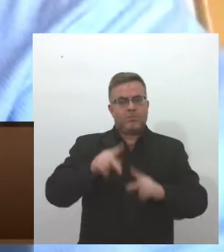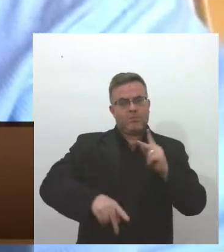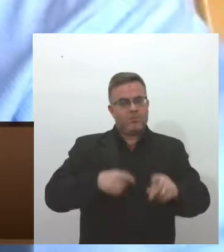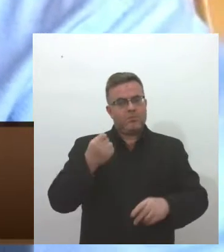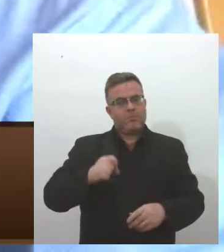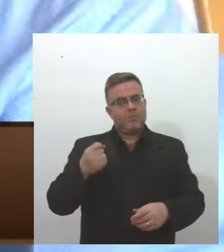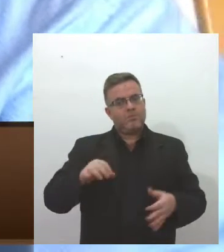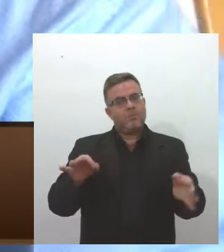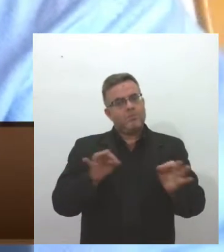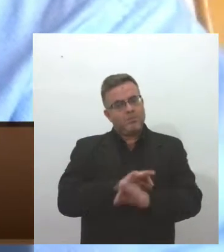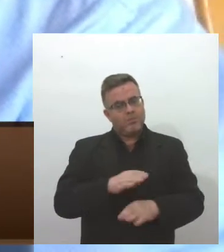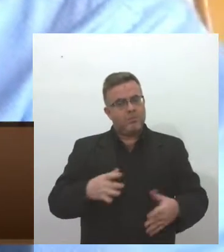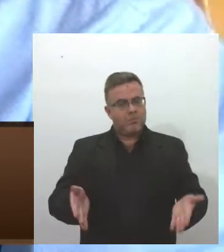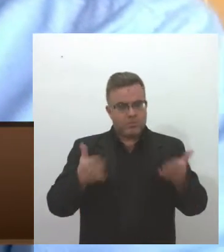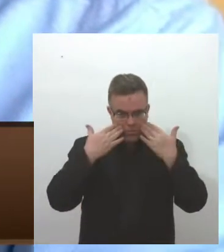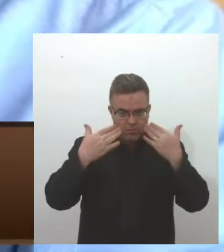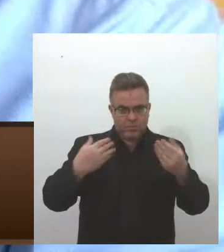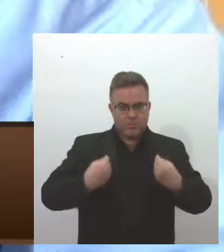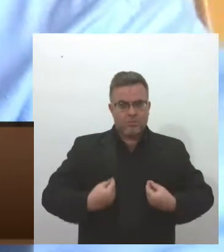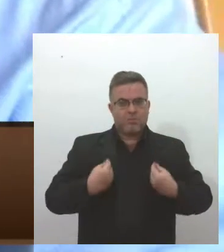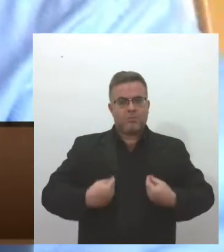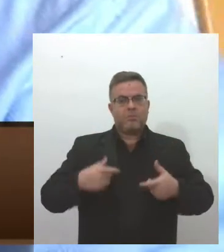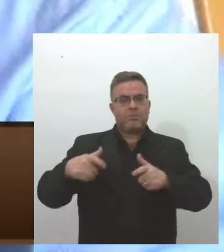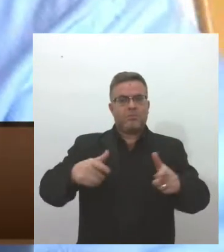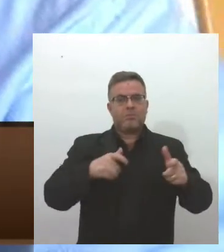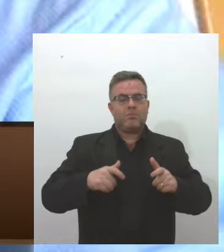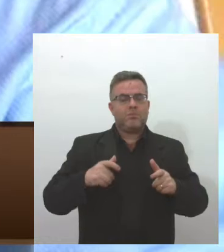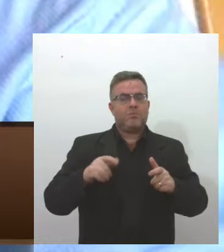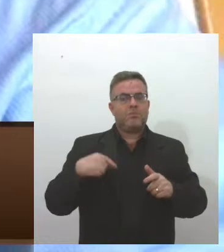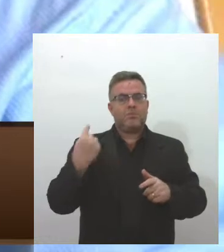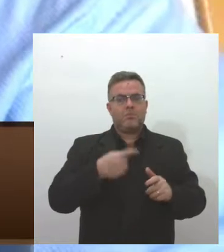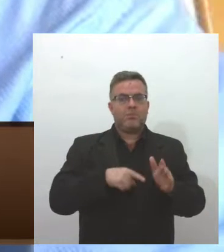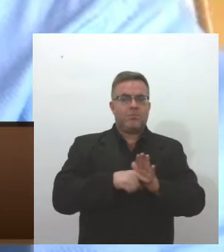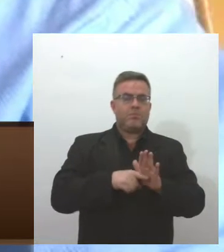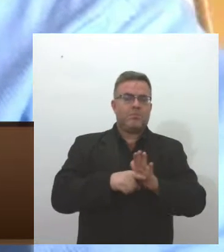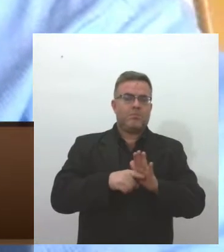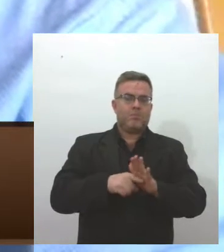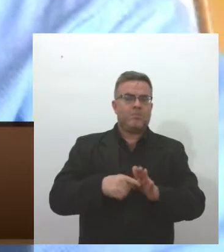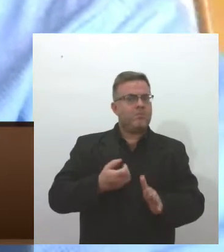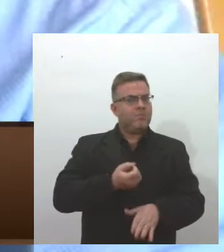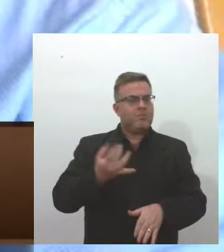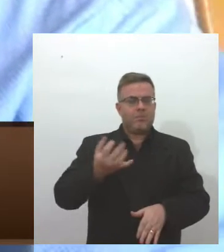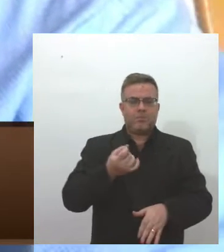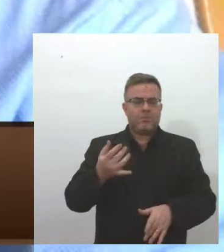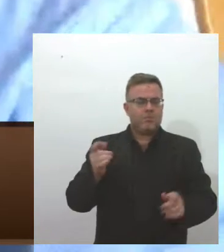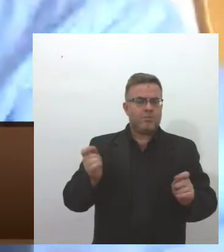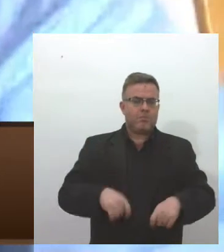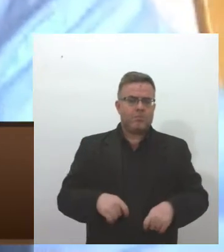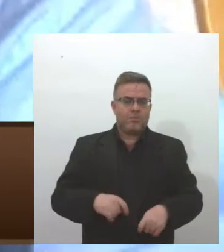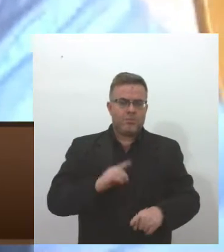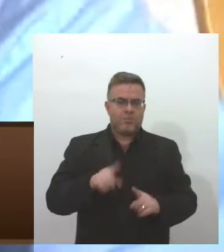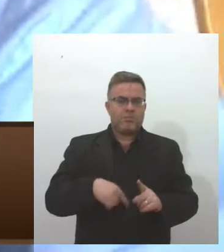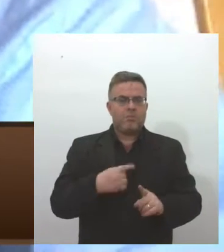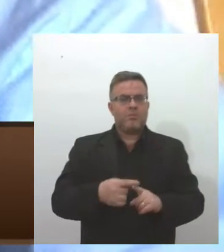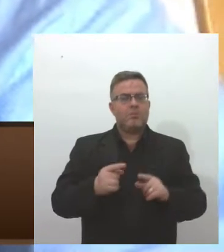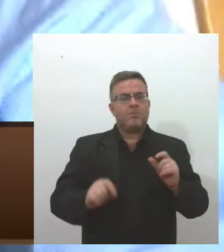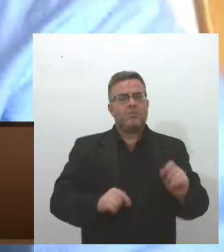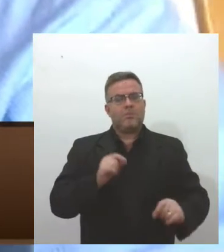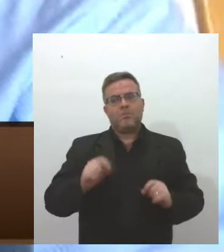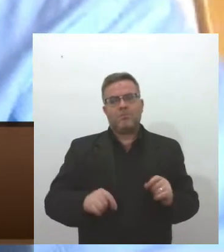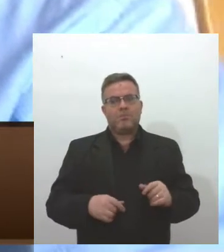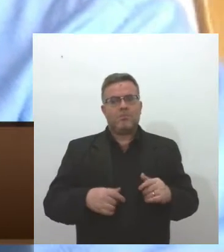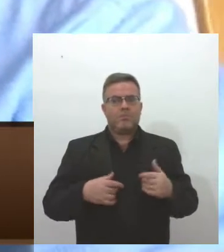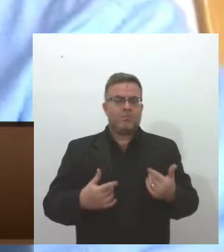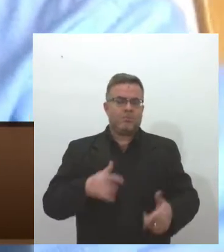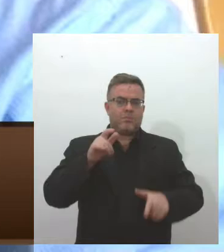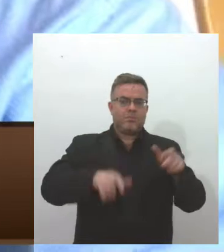está se fazendo mais presente nesses lugares. Nas nossas pesquisas, os números demonstram que houve um crescimento também, né, de pessoas